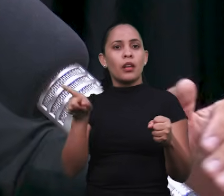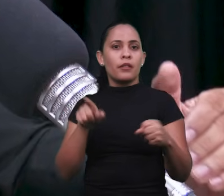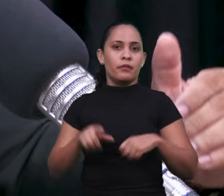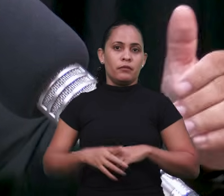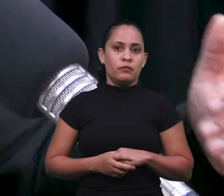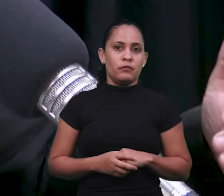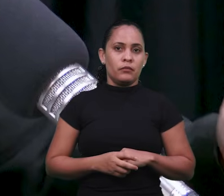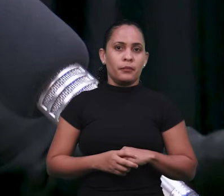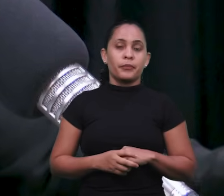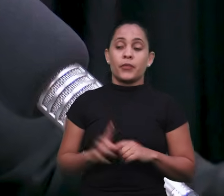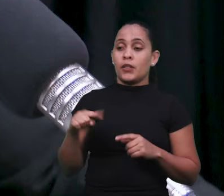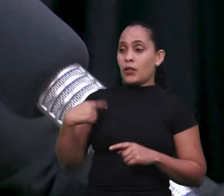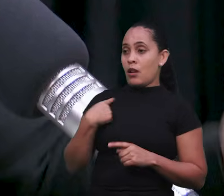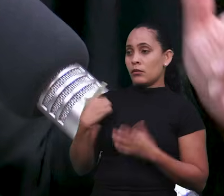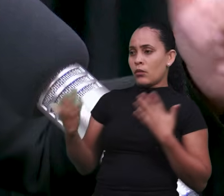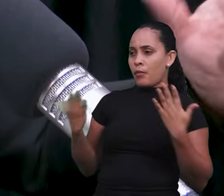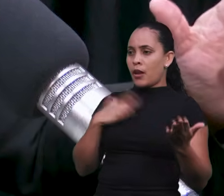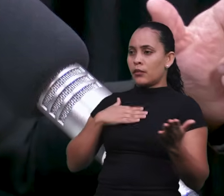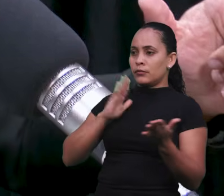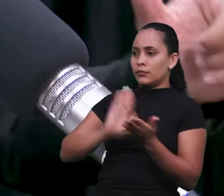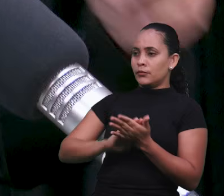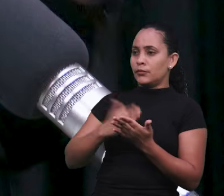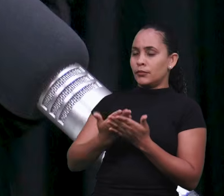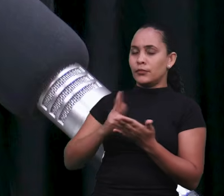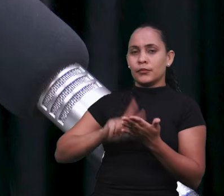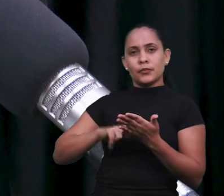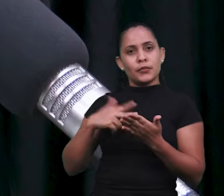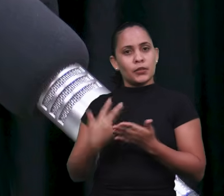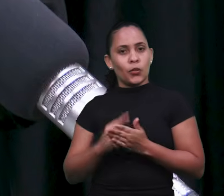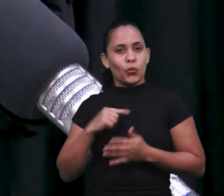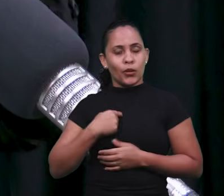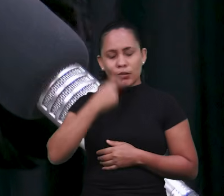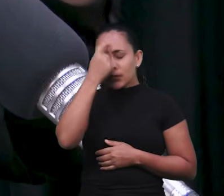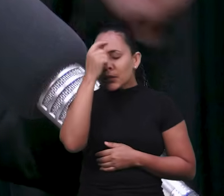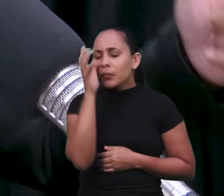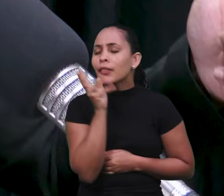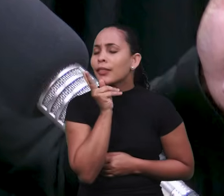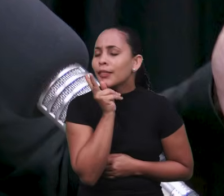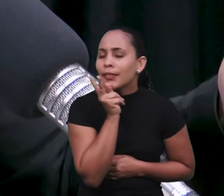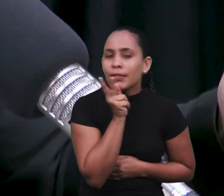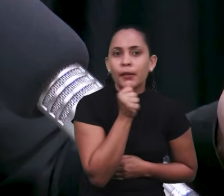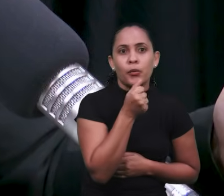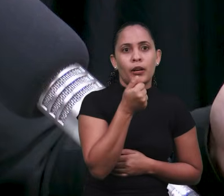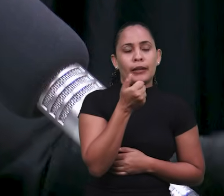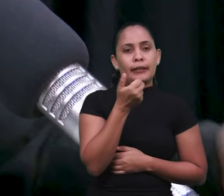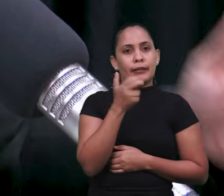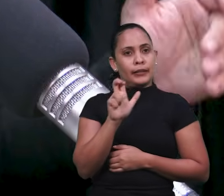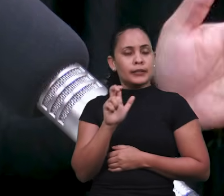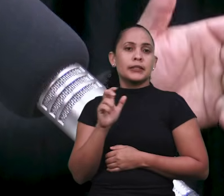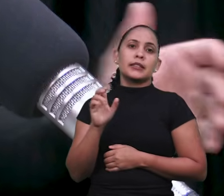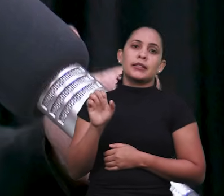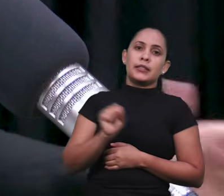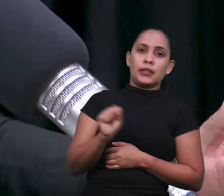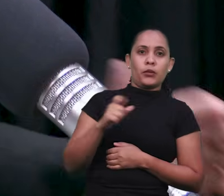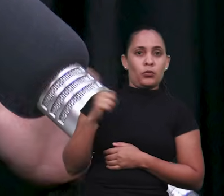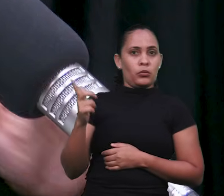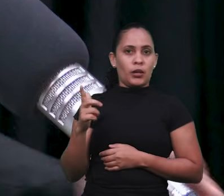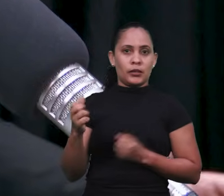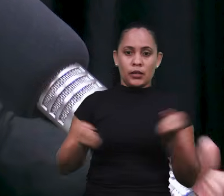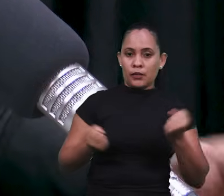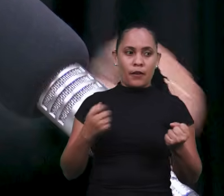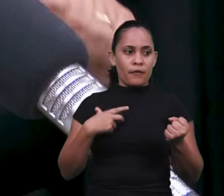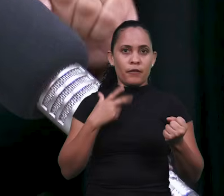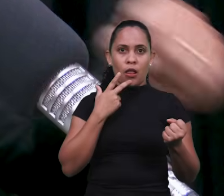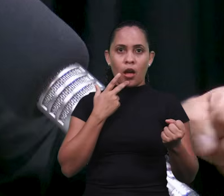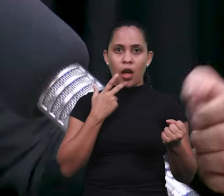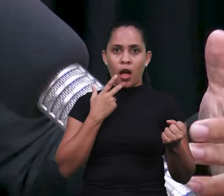aí, quando a gente traz isso para a interpretação, é mais ou menos o mesmo tempo que o nosso cérebro demora para poder transcrever. 15 segundos. Alguns até ficam ansiosos, mas não,